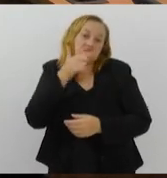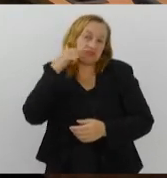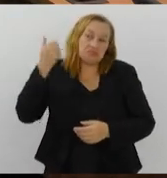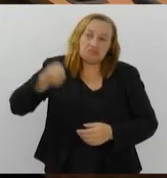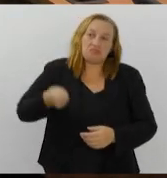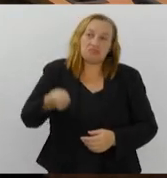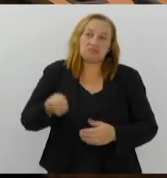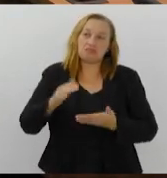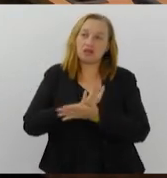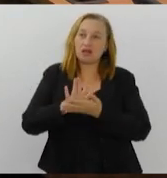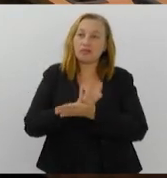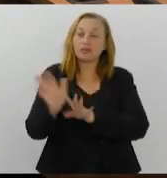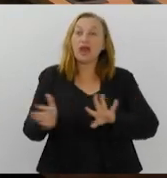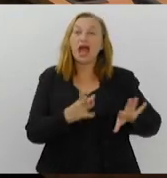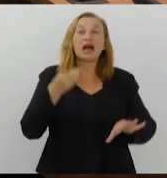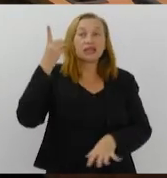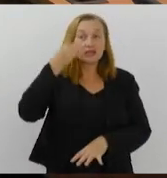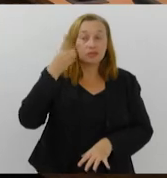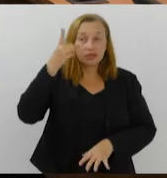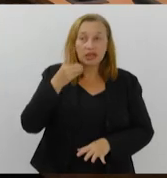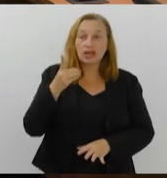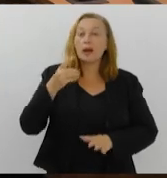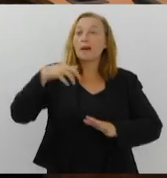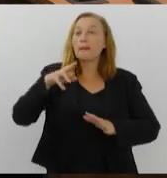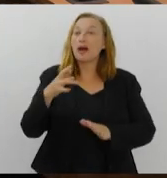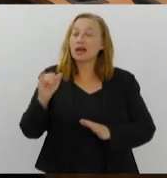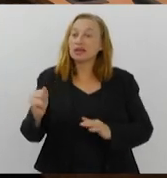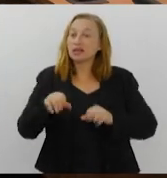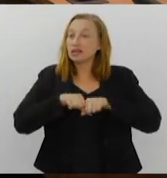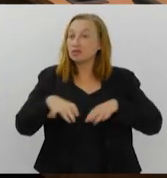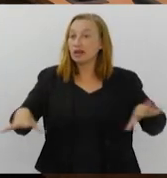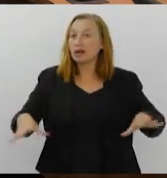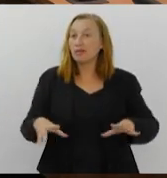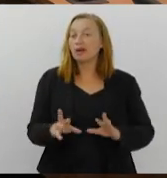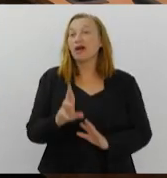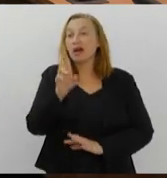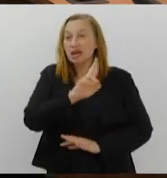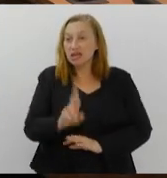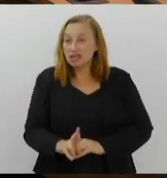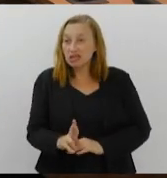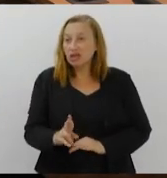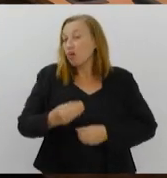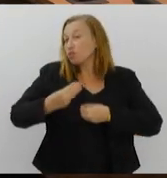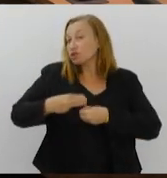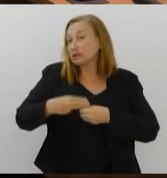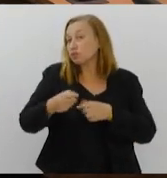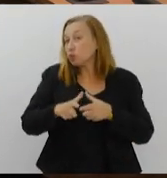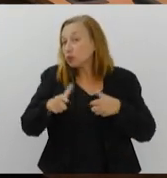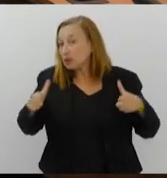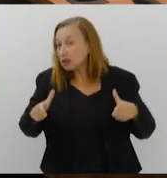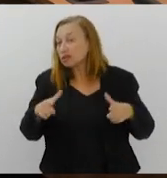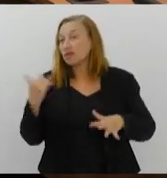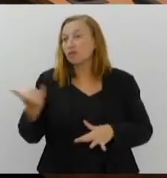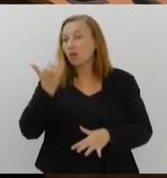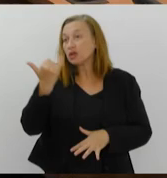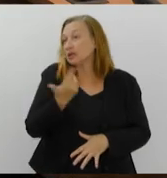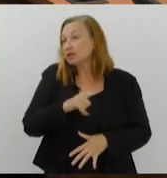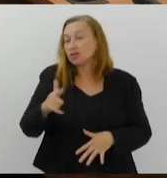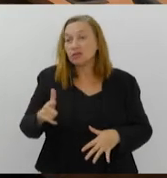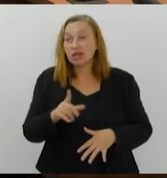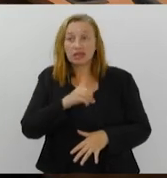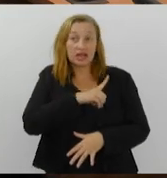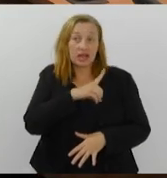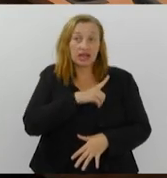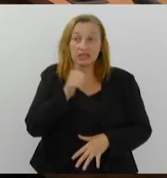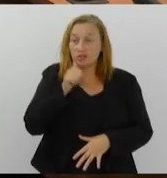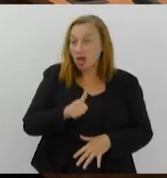a deputada Marina está querendo estender para Resende. Resende é um município grande, é um município importante e é um município que não tem uma DEAN.